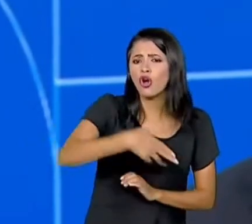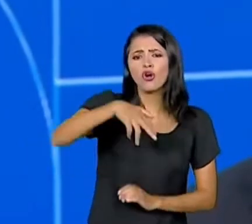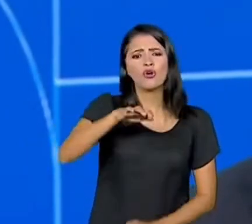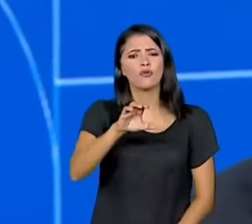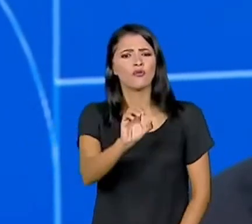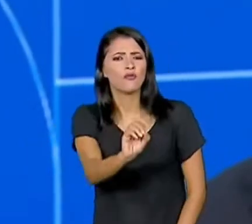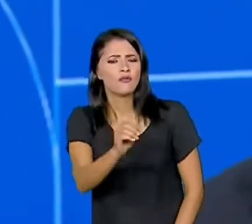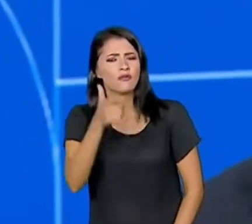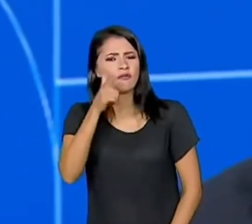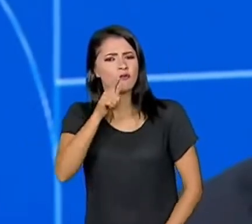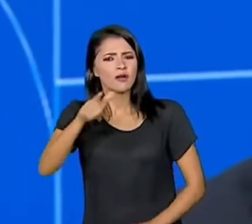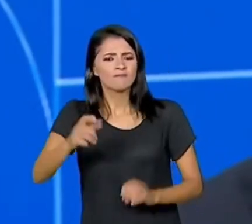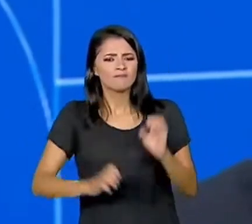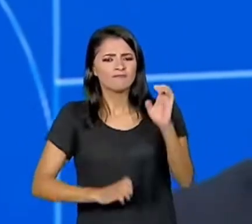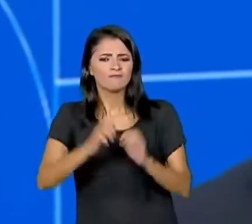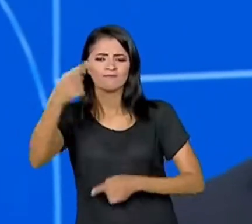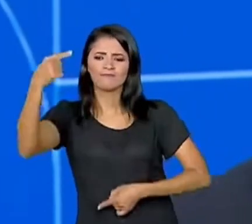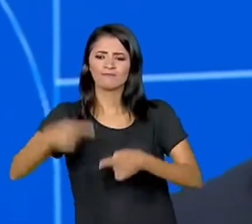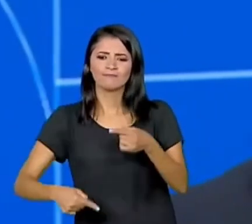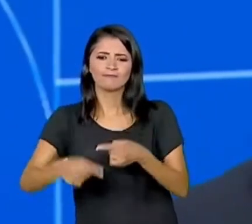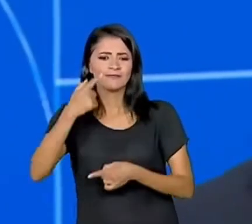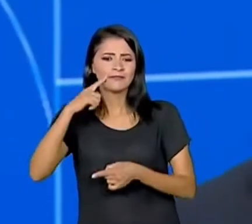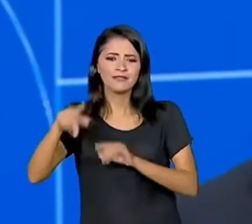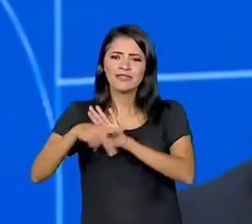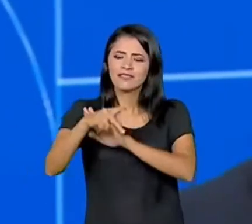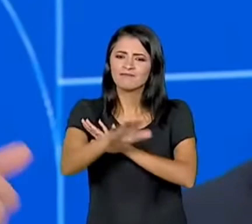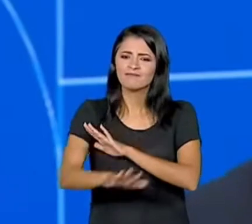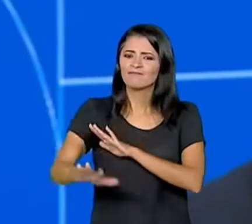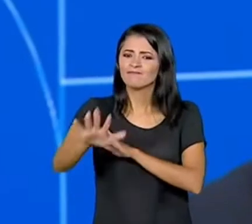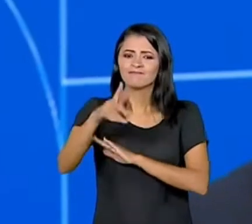política industrial totalmente